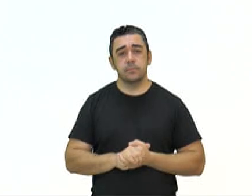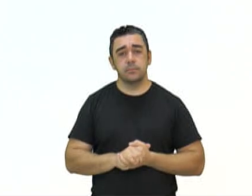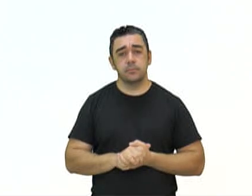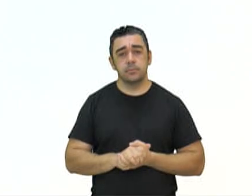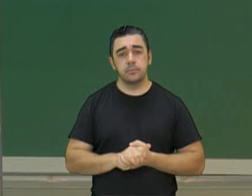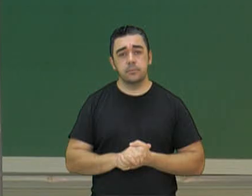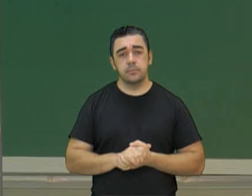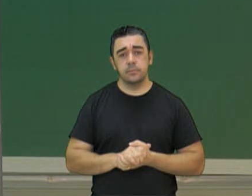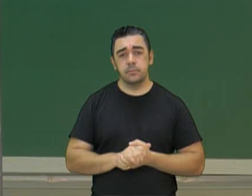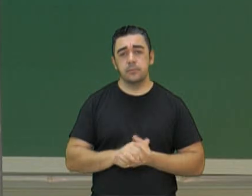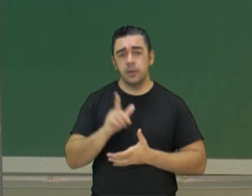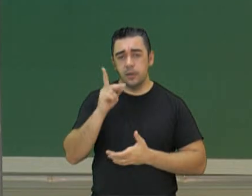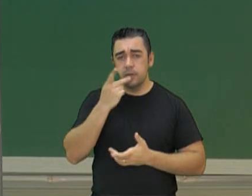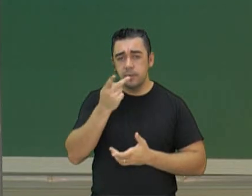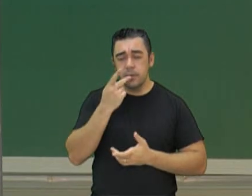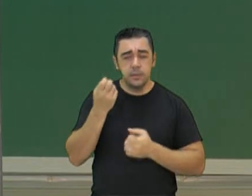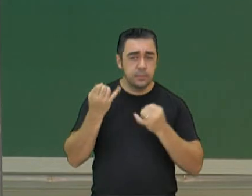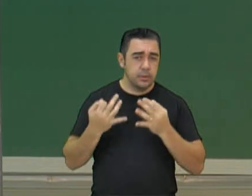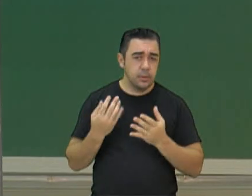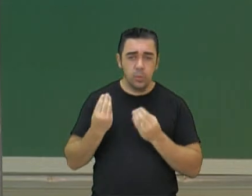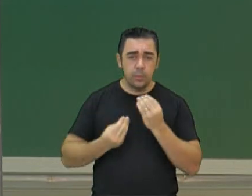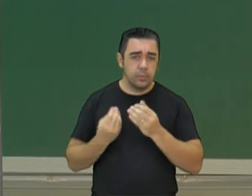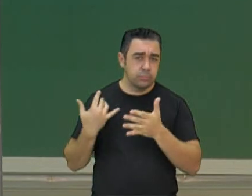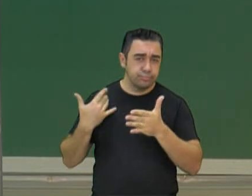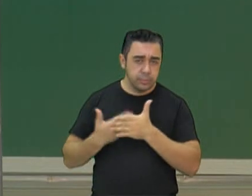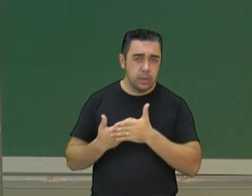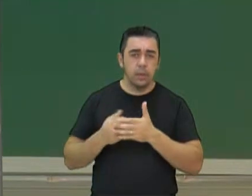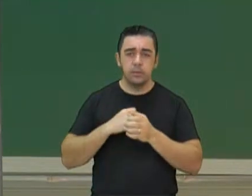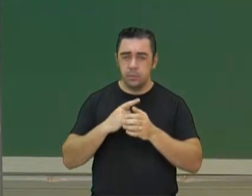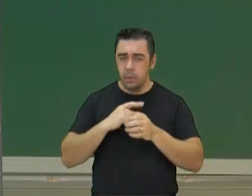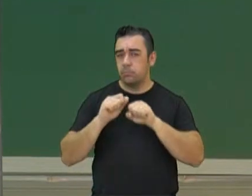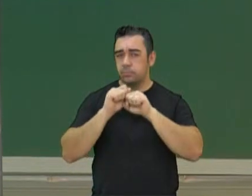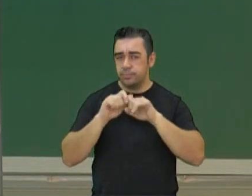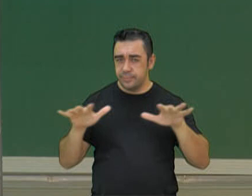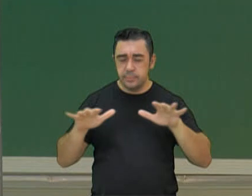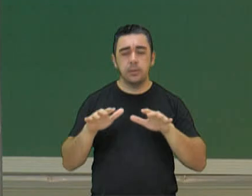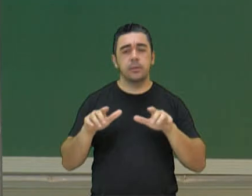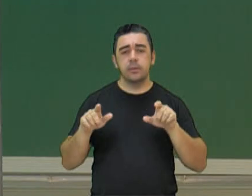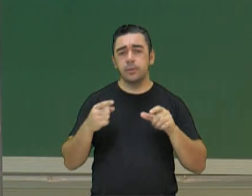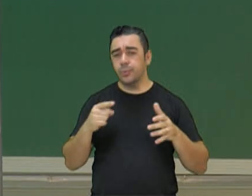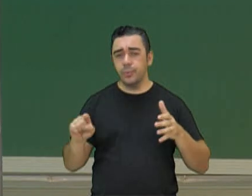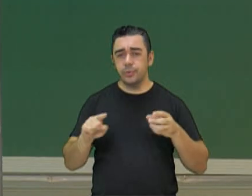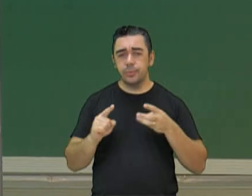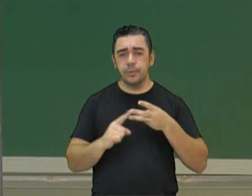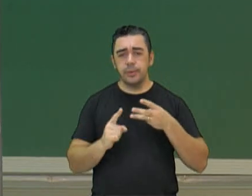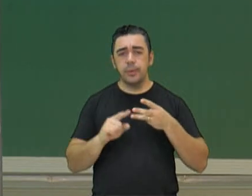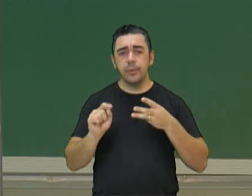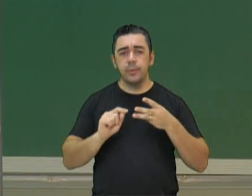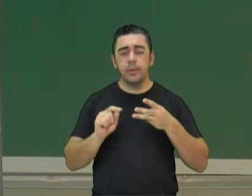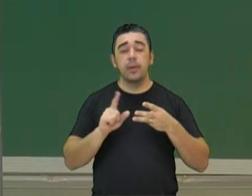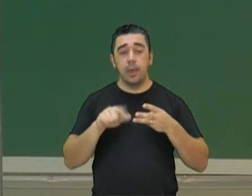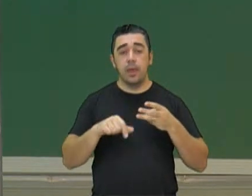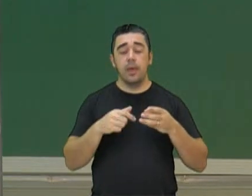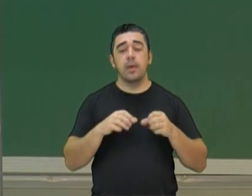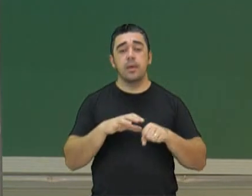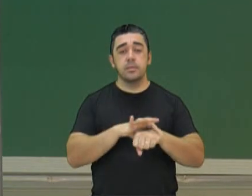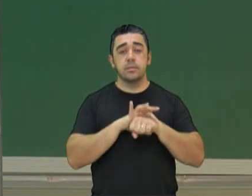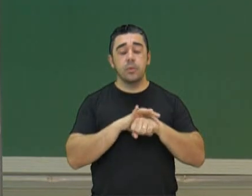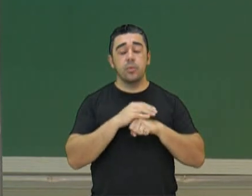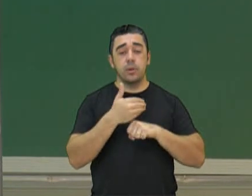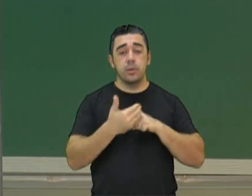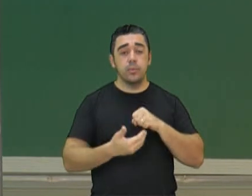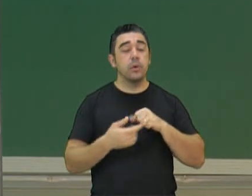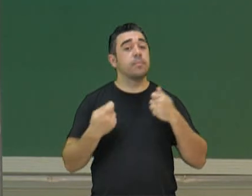Então, fala ali sobre o histórico, depois vai dizer que está ganhando muito espaço e, por último, que os órgãos de segurança pública devem